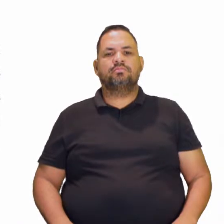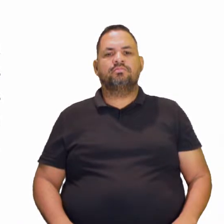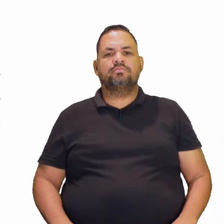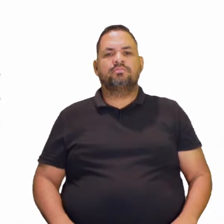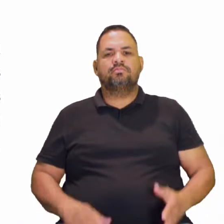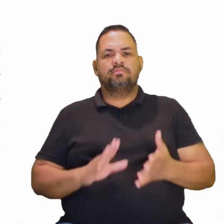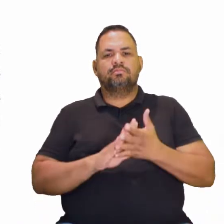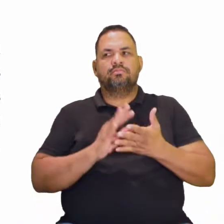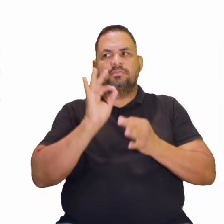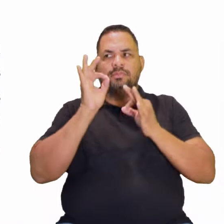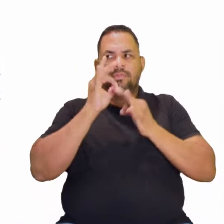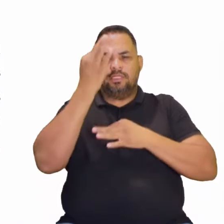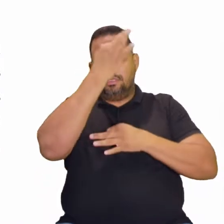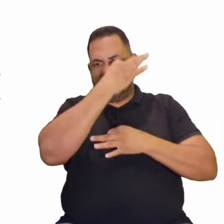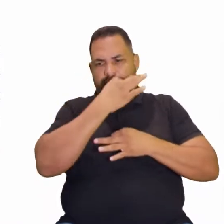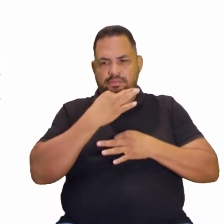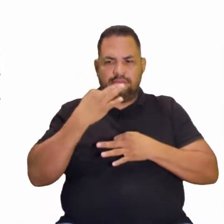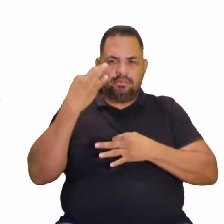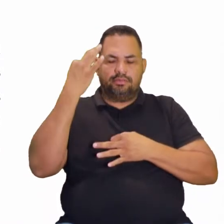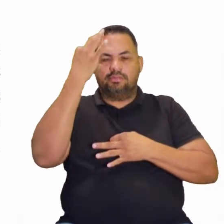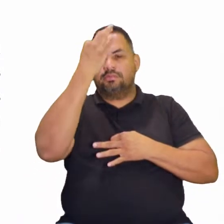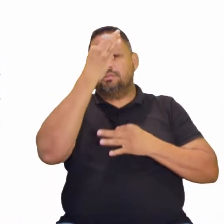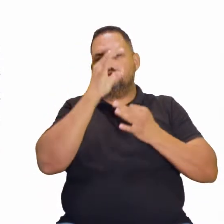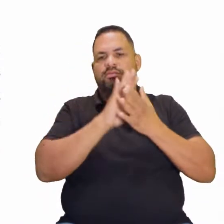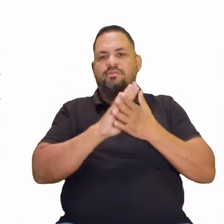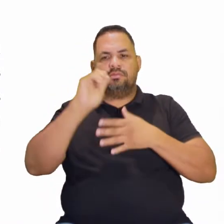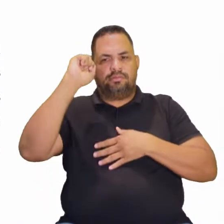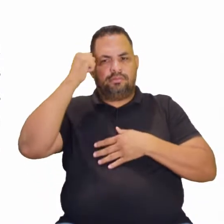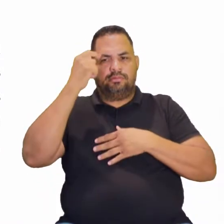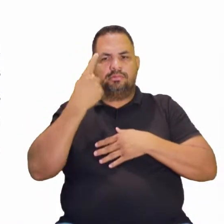com traços africanos, com esse olhar